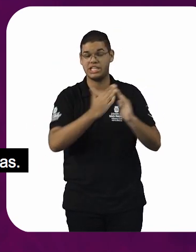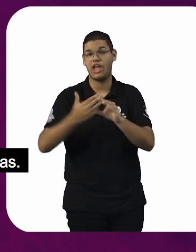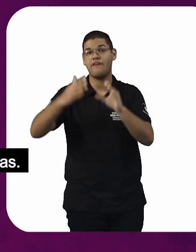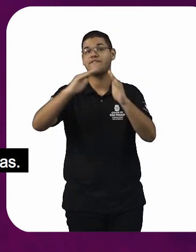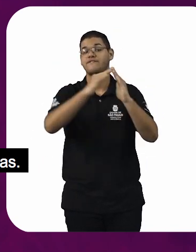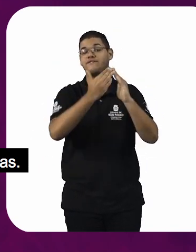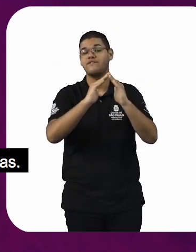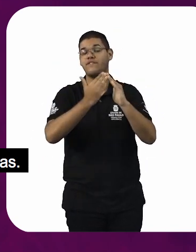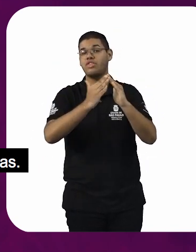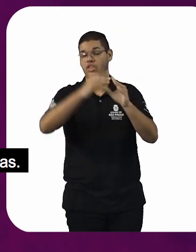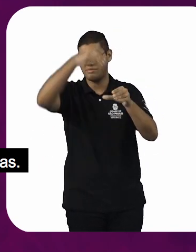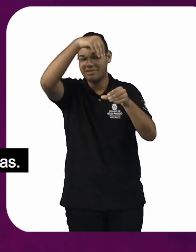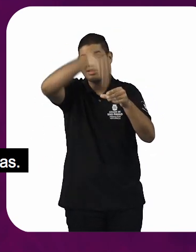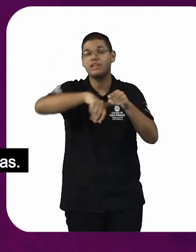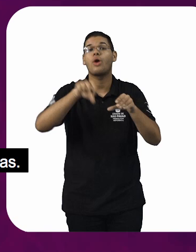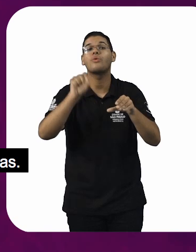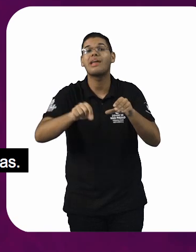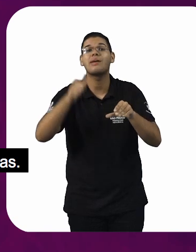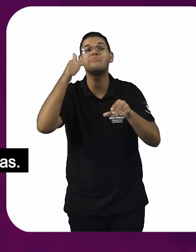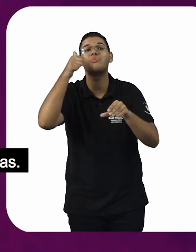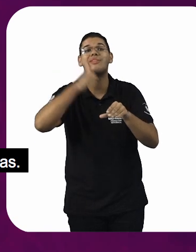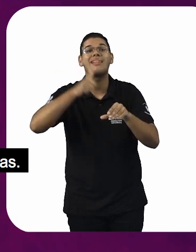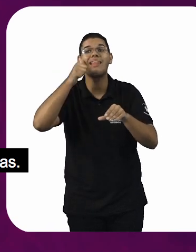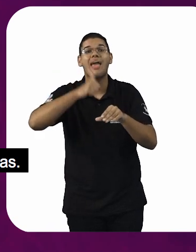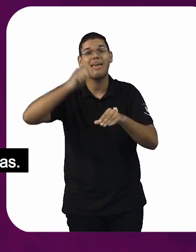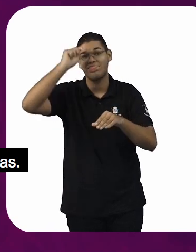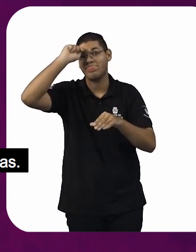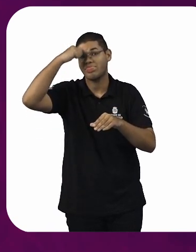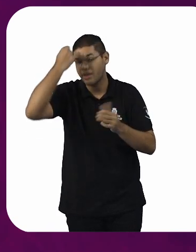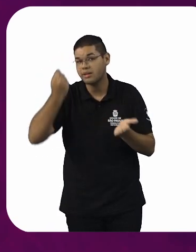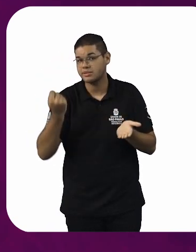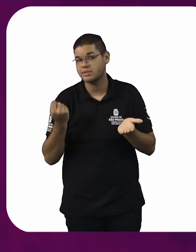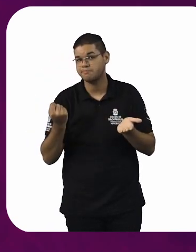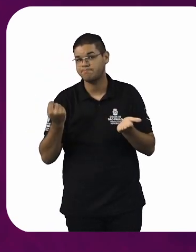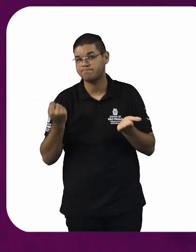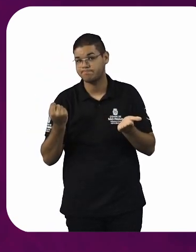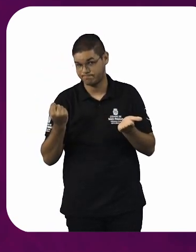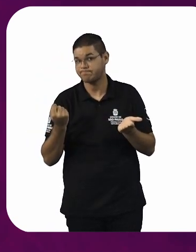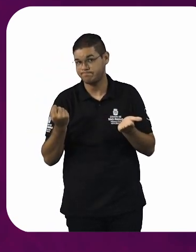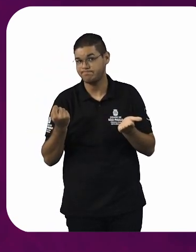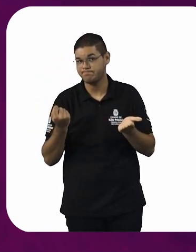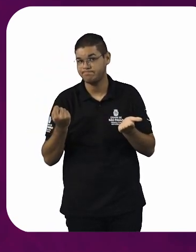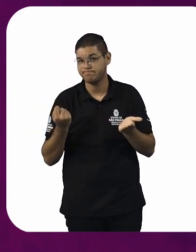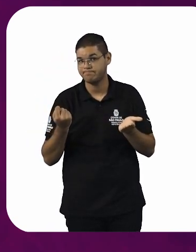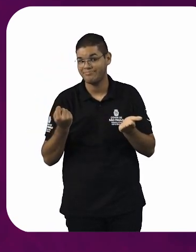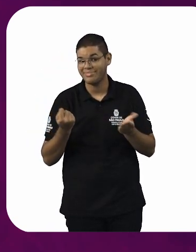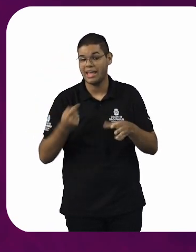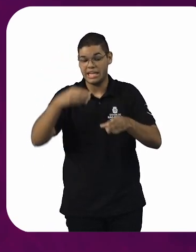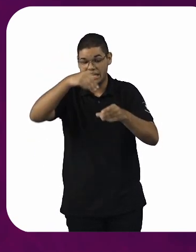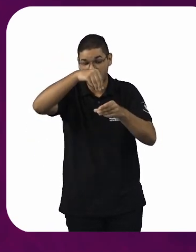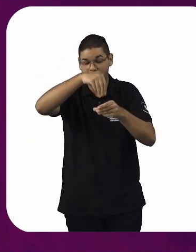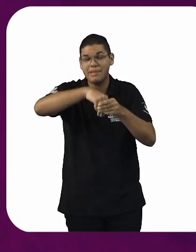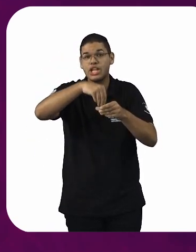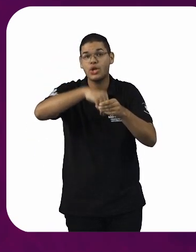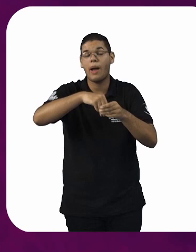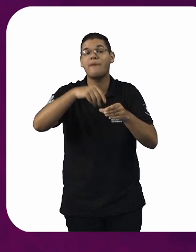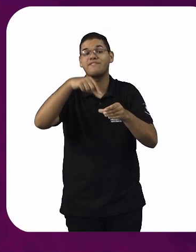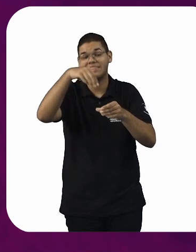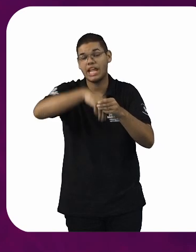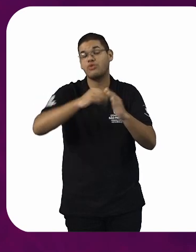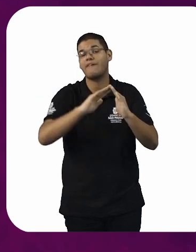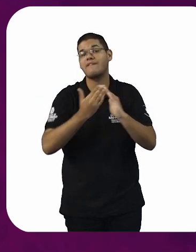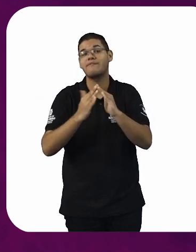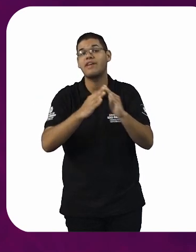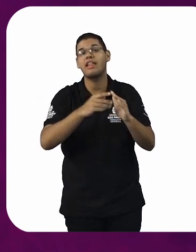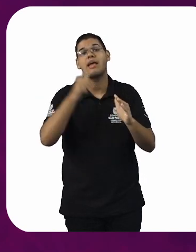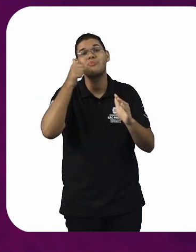mulheres negras. E a maior parte das pessoas que estão nas periferias são as pessoas que estão nas classes econômicas mais baixas. Então, você